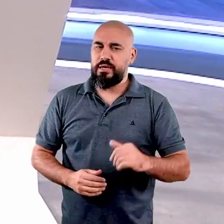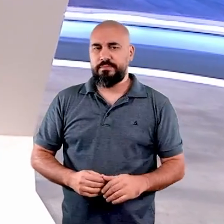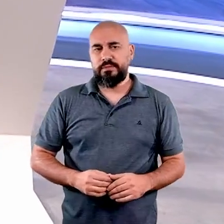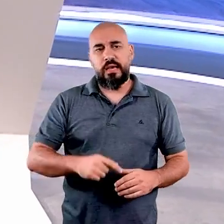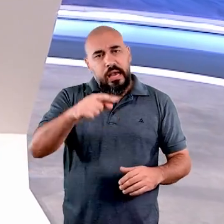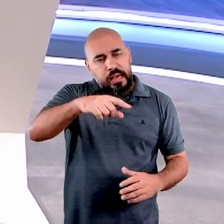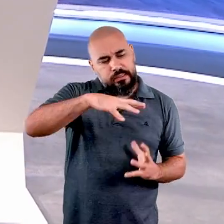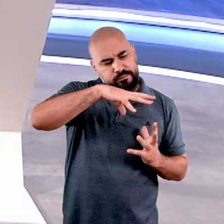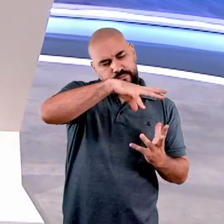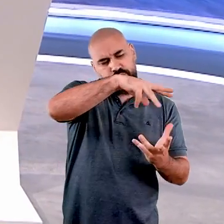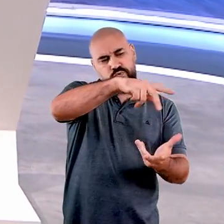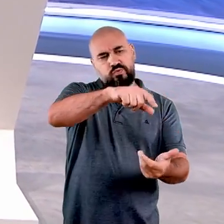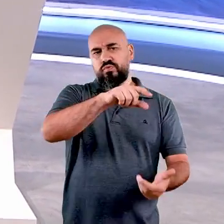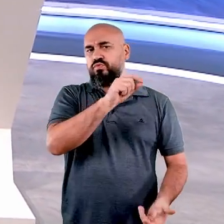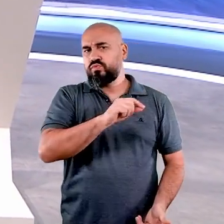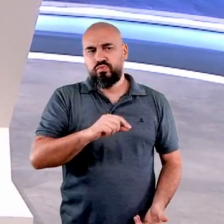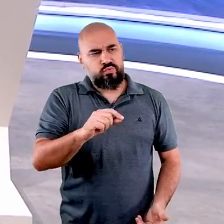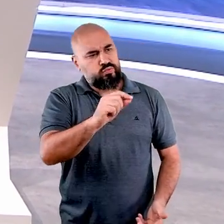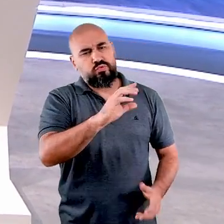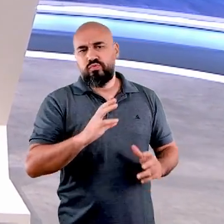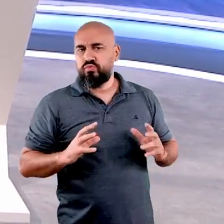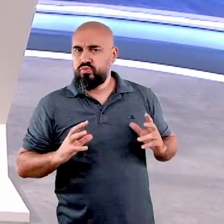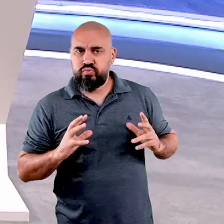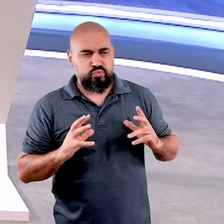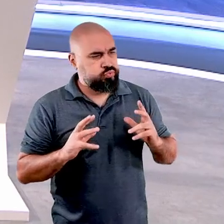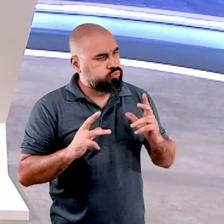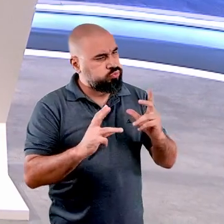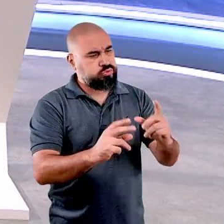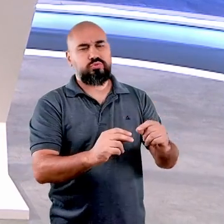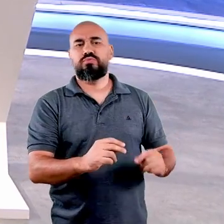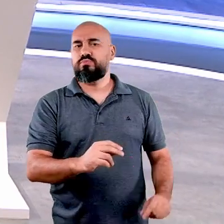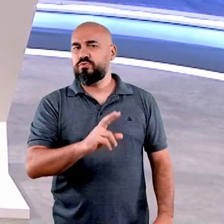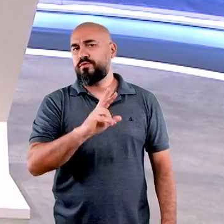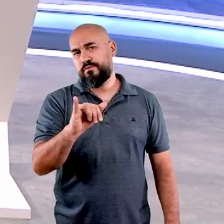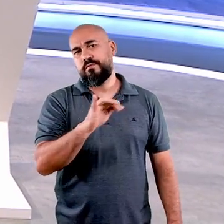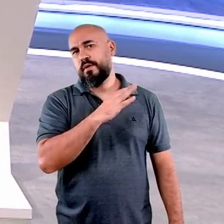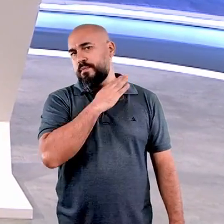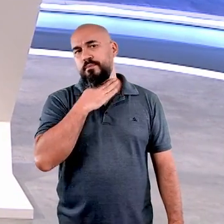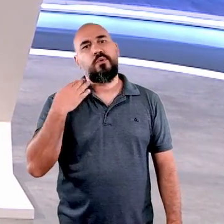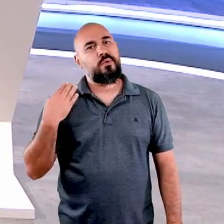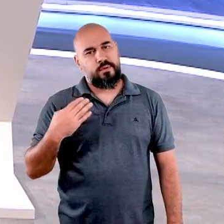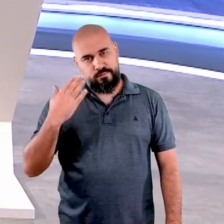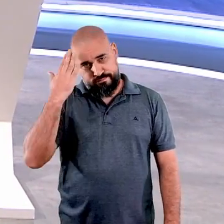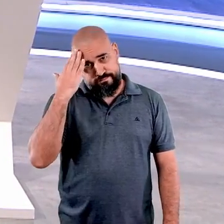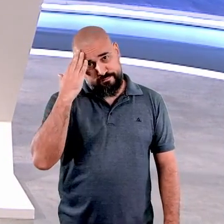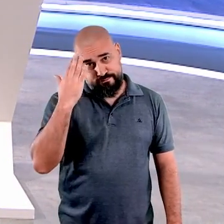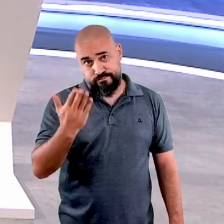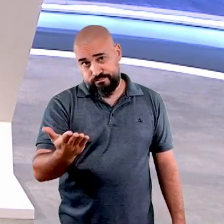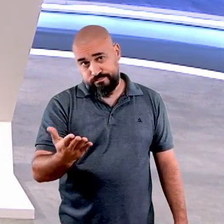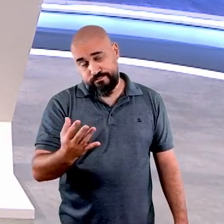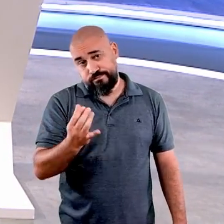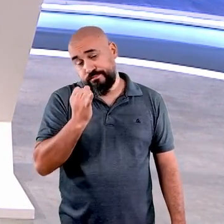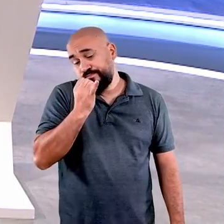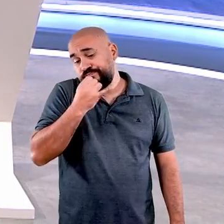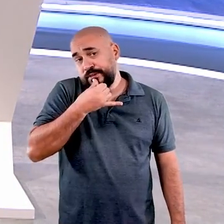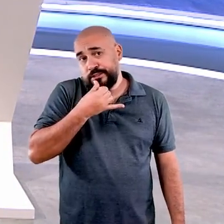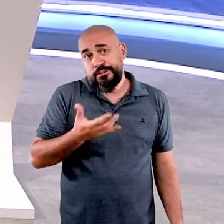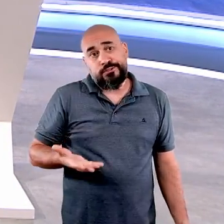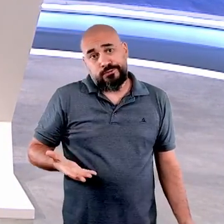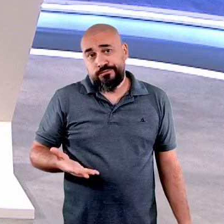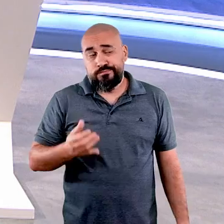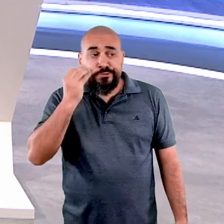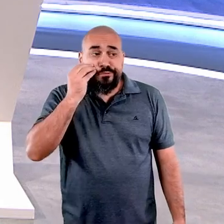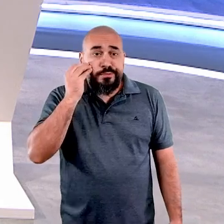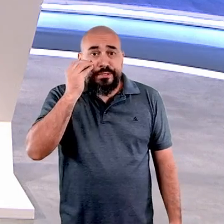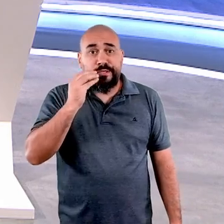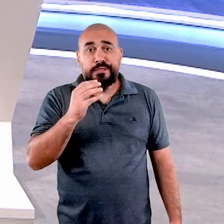planeta que não vai enfrentar a morte, a triste experiência da